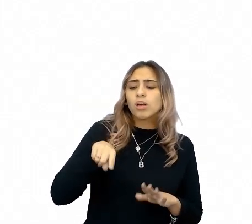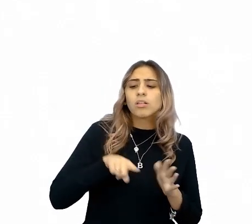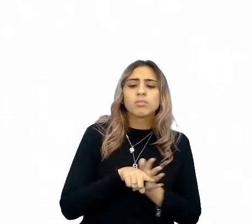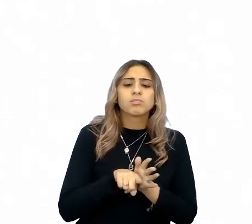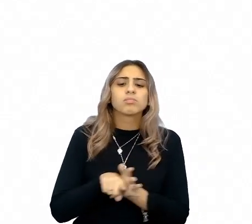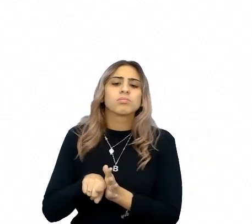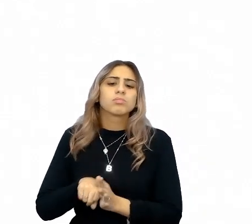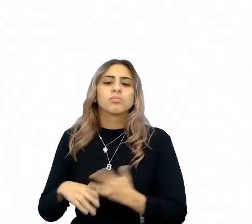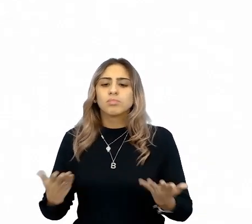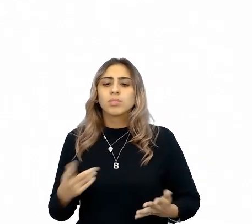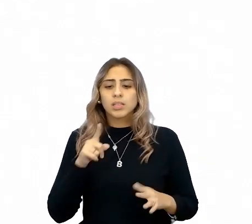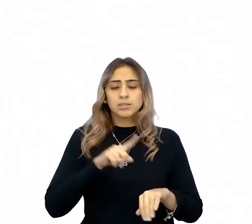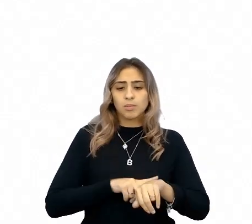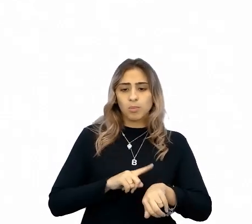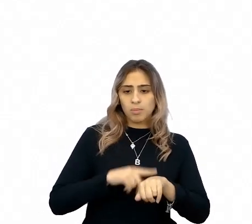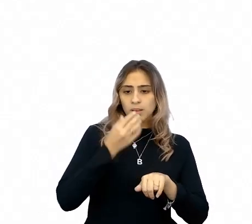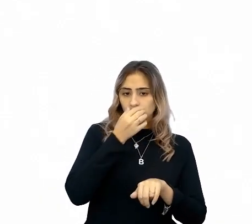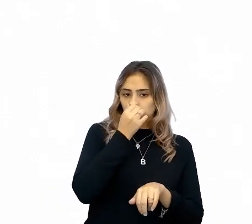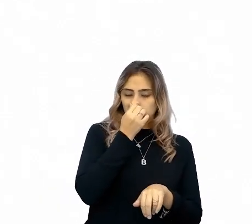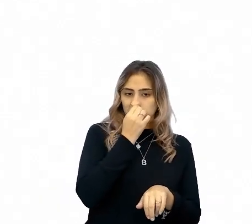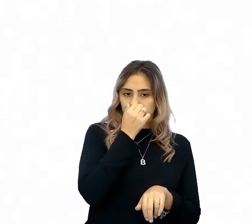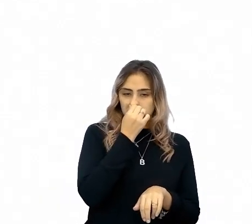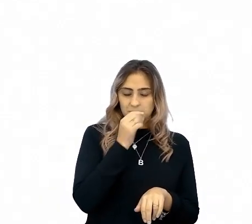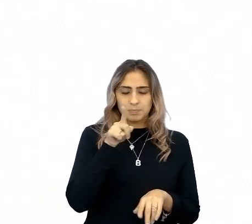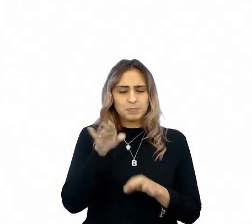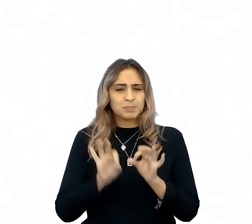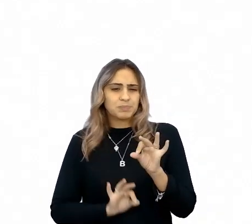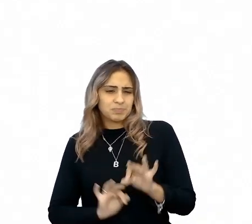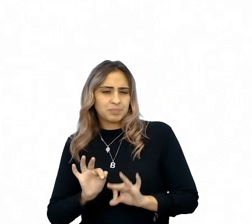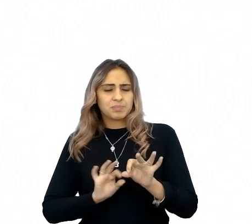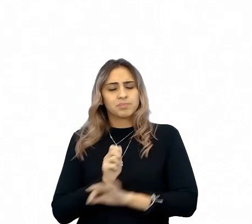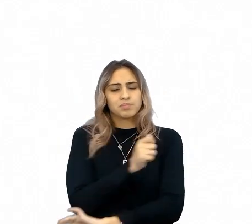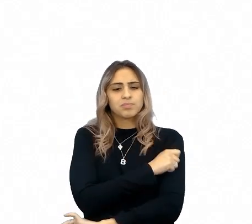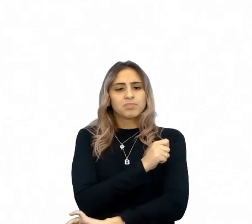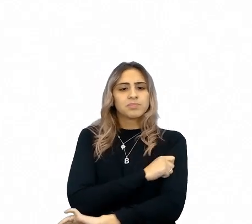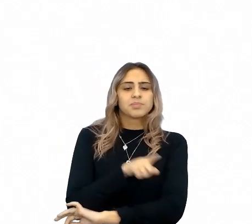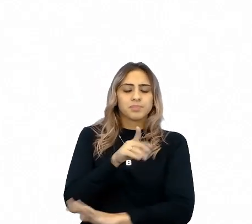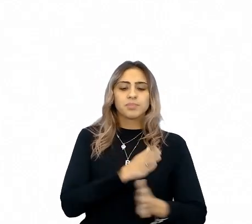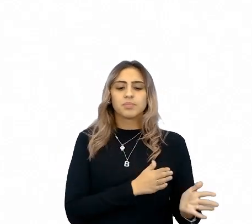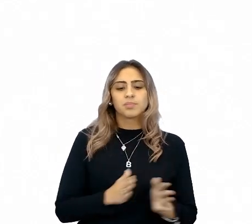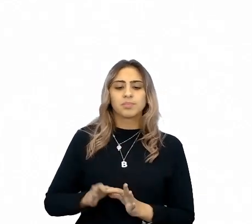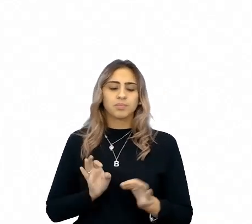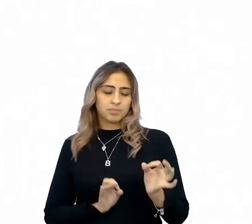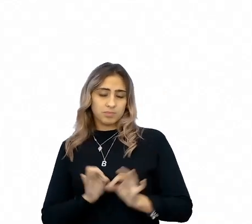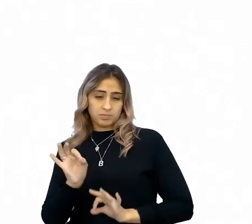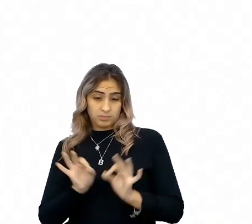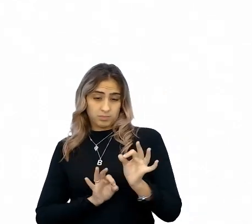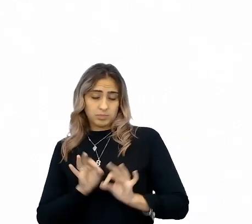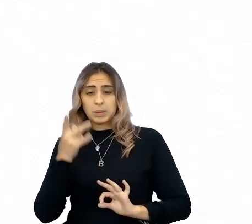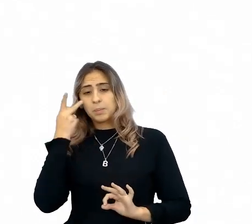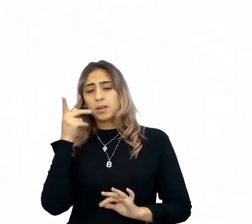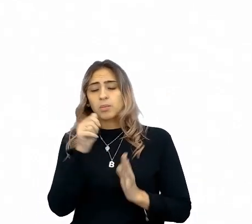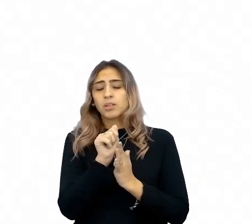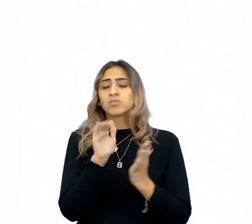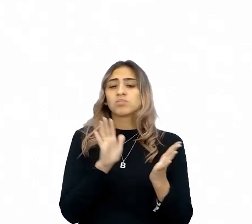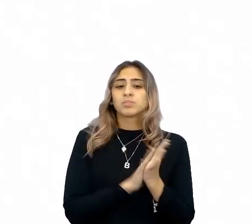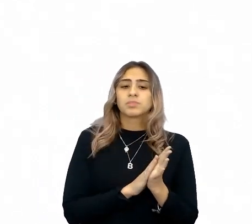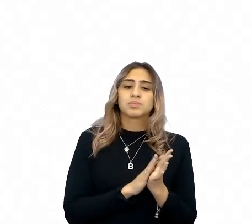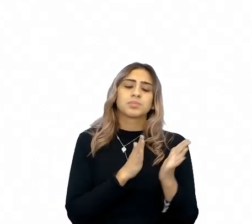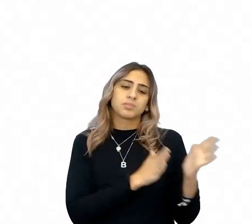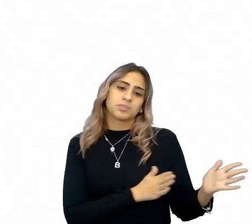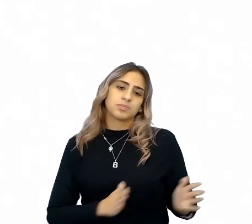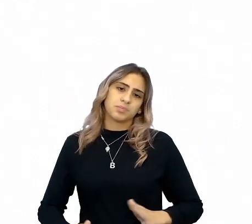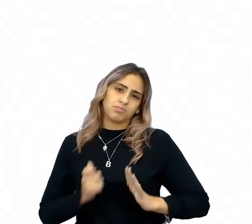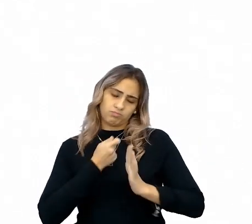explorado até este momento e prepara os estudantes por meio do planejamento para uma atividade de